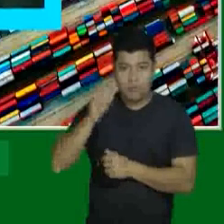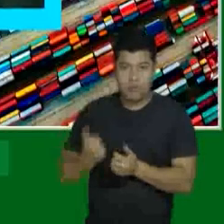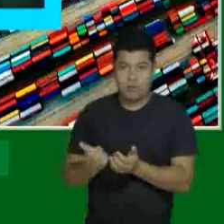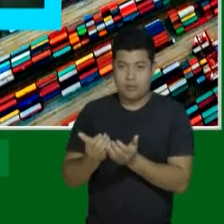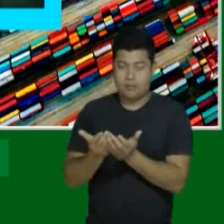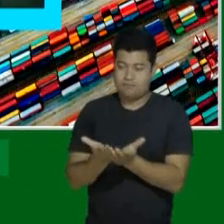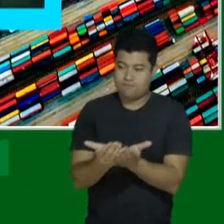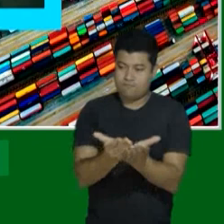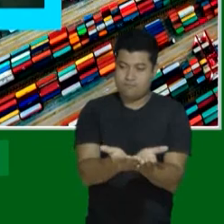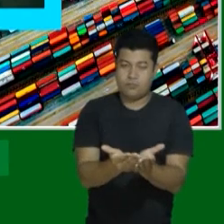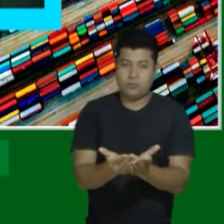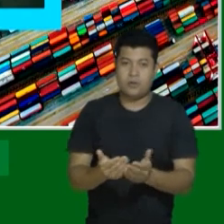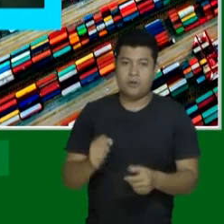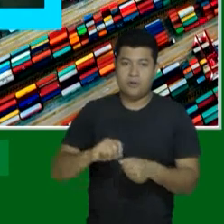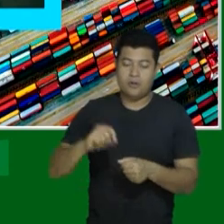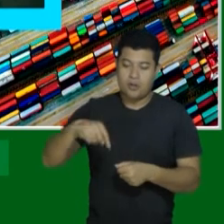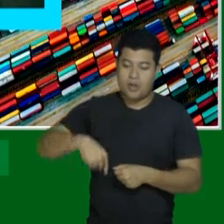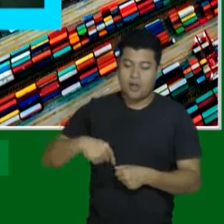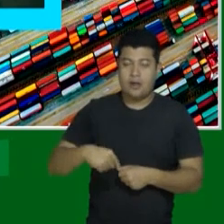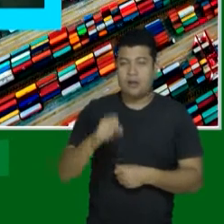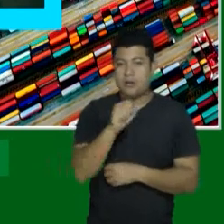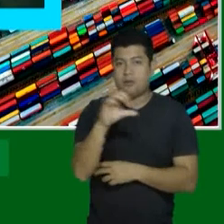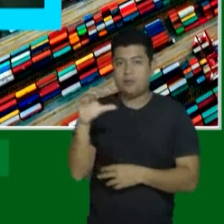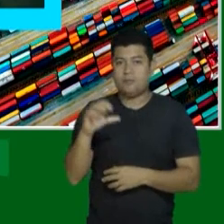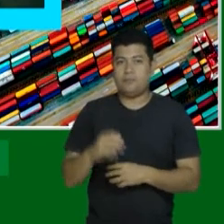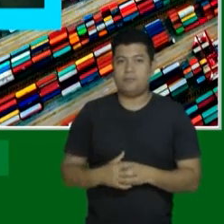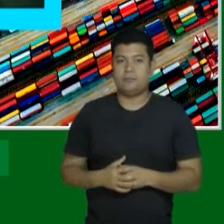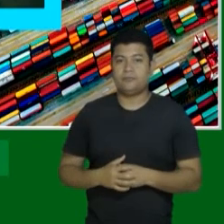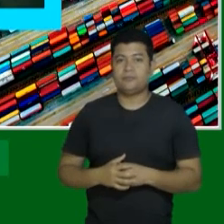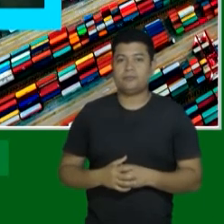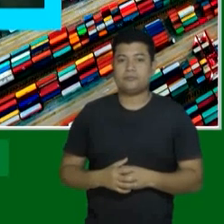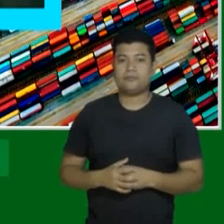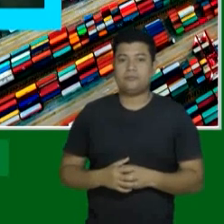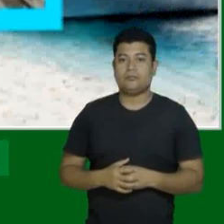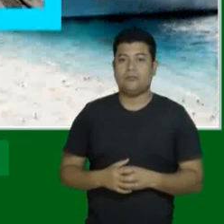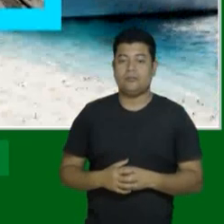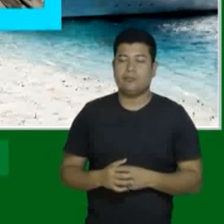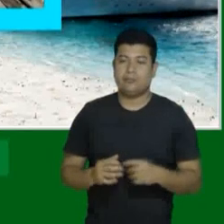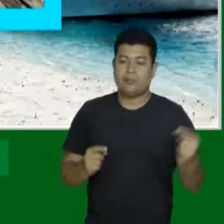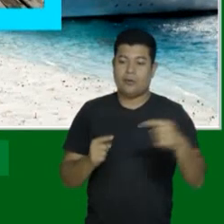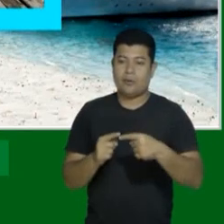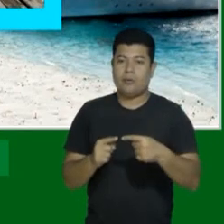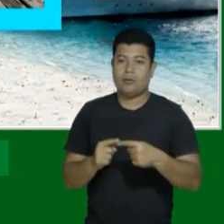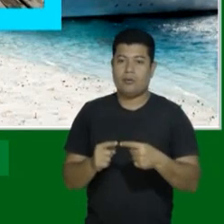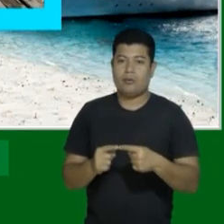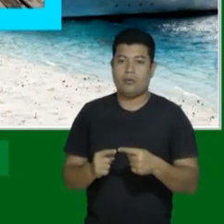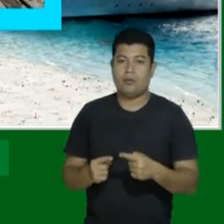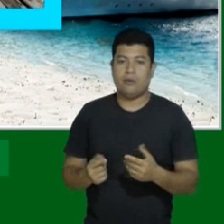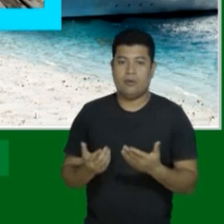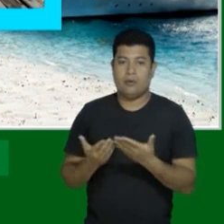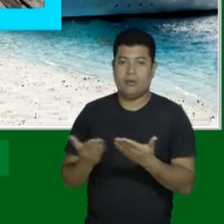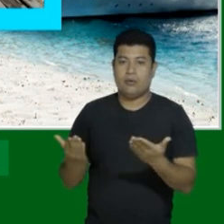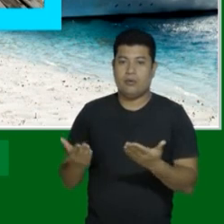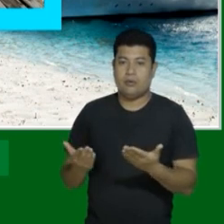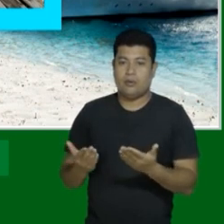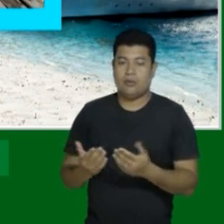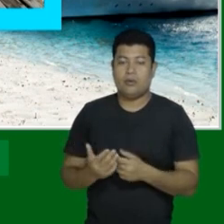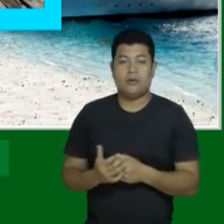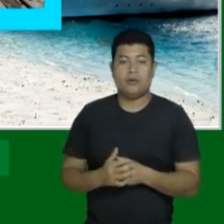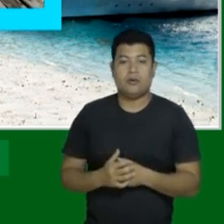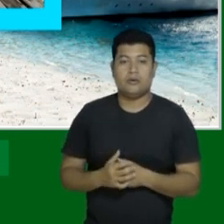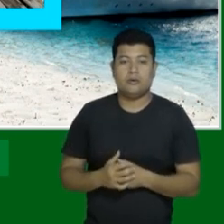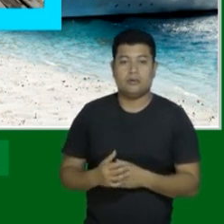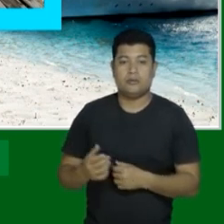seguir. Falando um pouquinho do sistema, da questão portuária, pode seguir. Náutico, falando do que